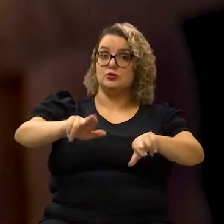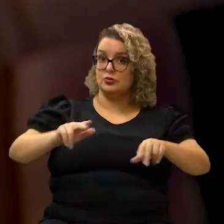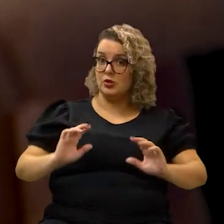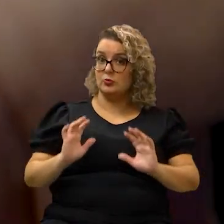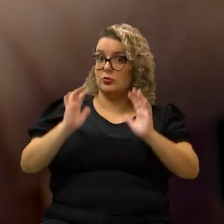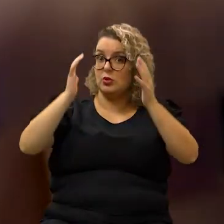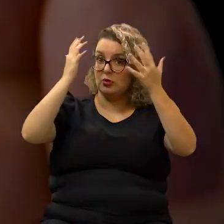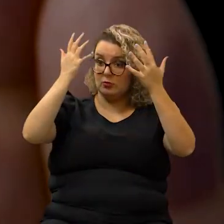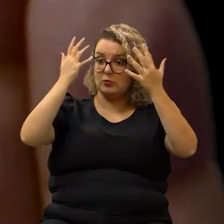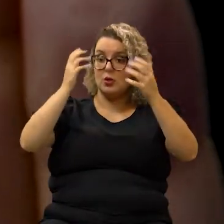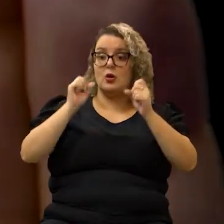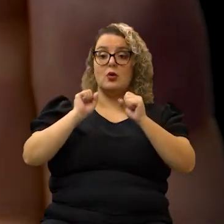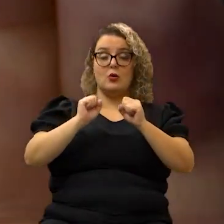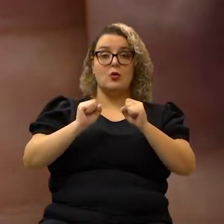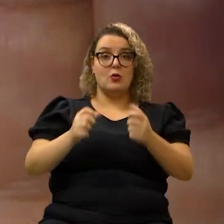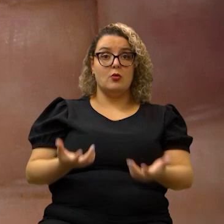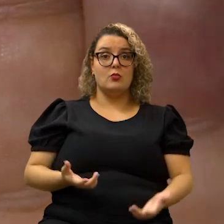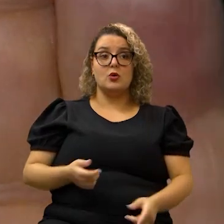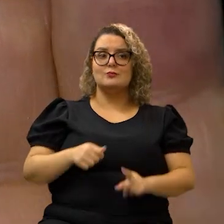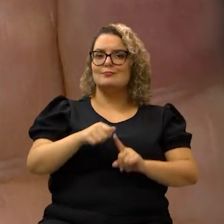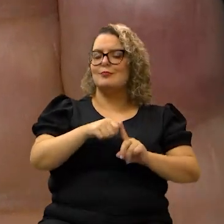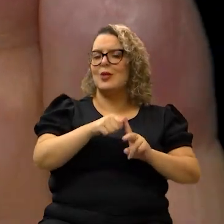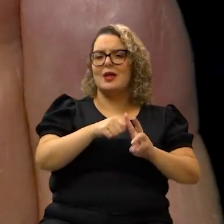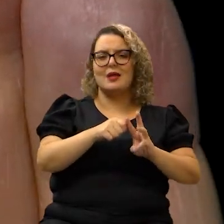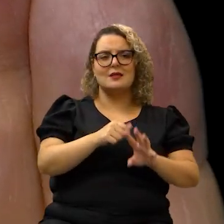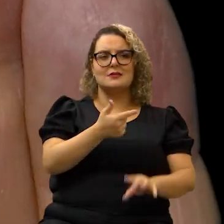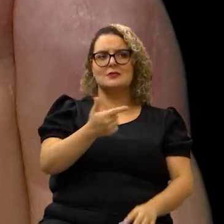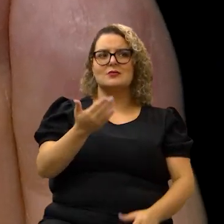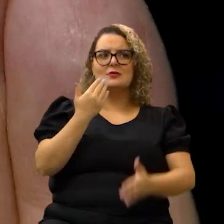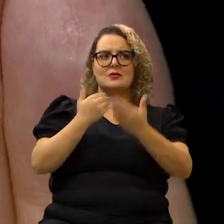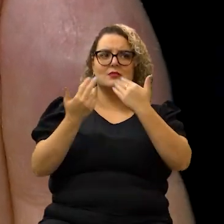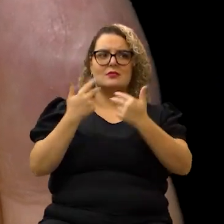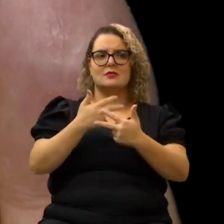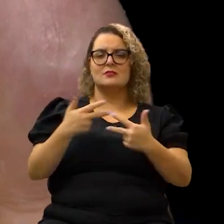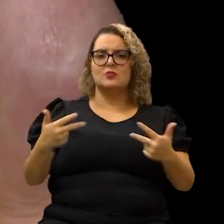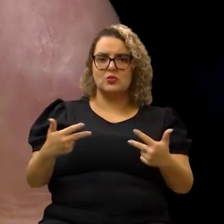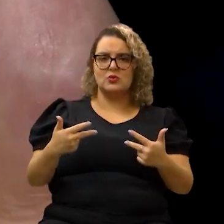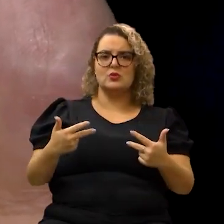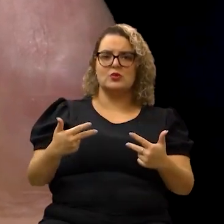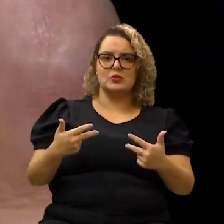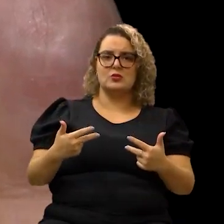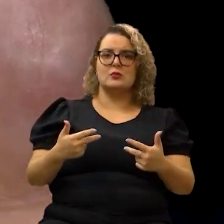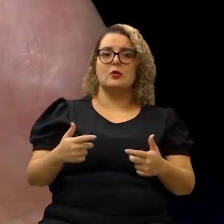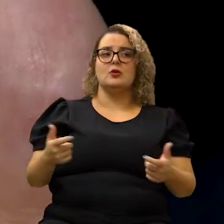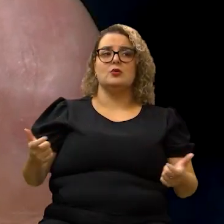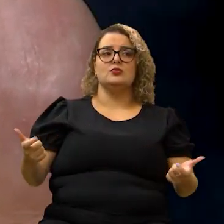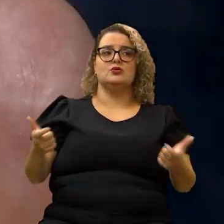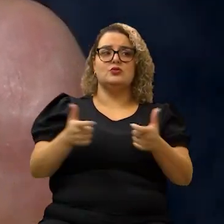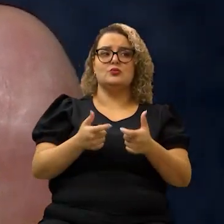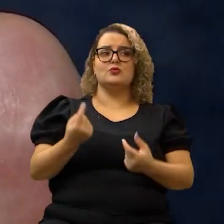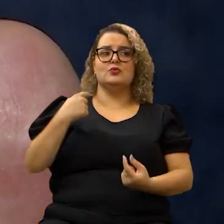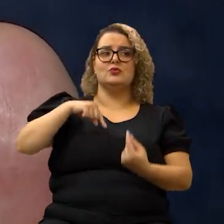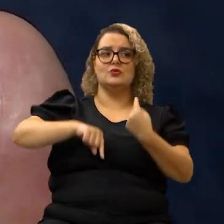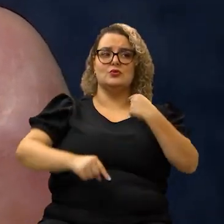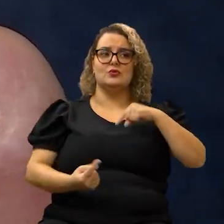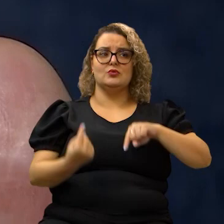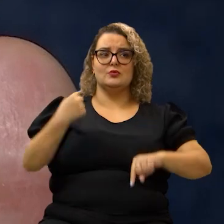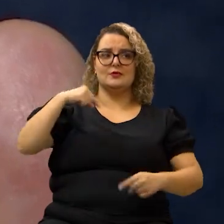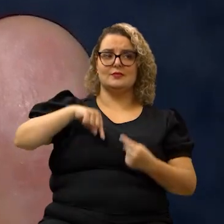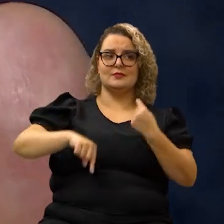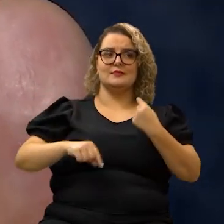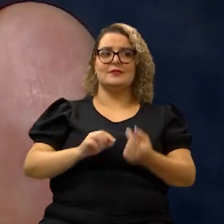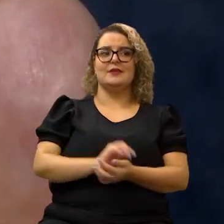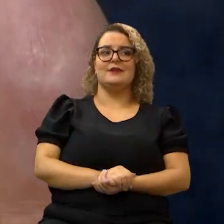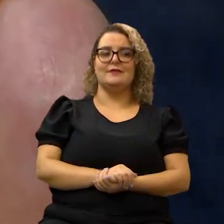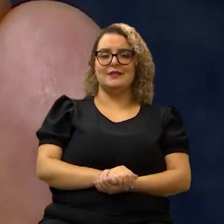de enfrentar as diversidades climáticas, eles podem ficar meses sem se alimentar, podendo diminuir o metabolismo